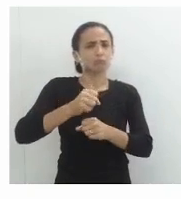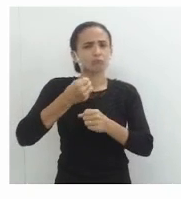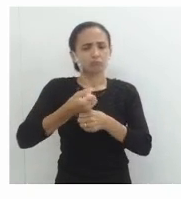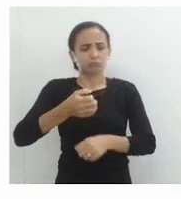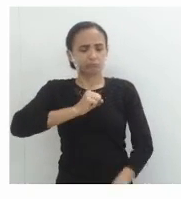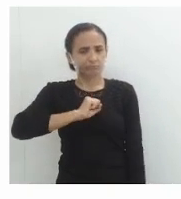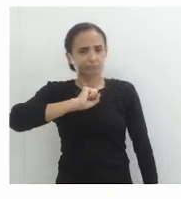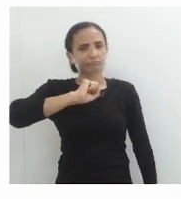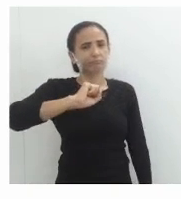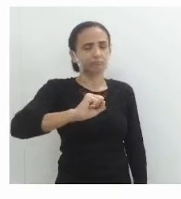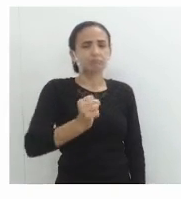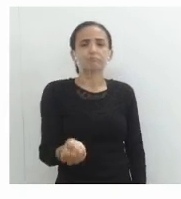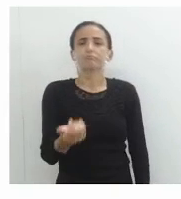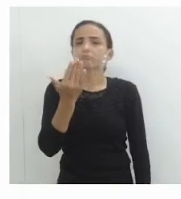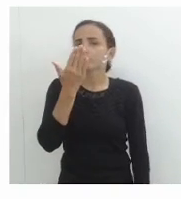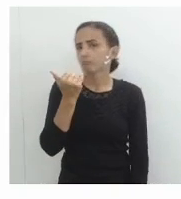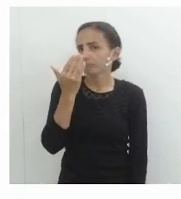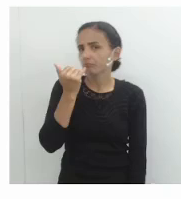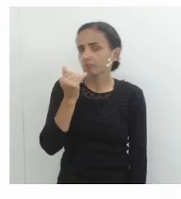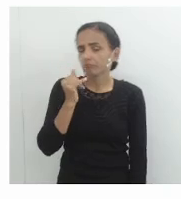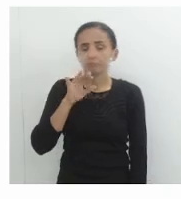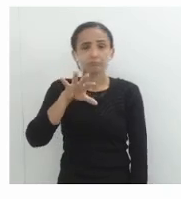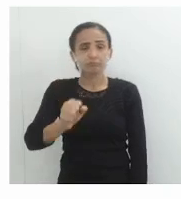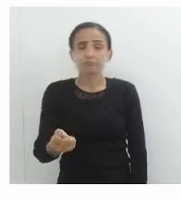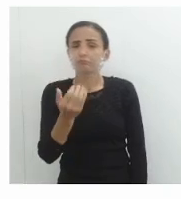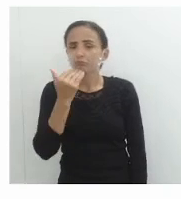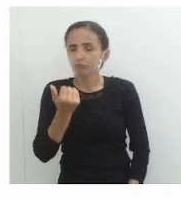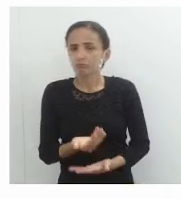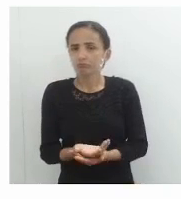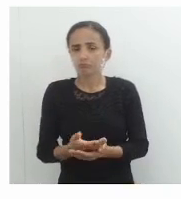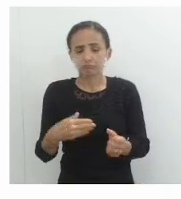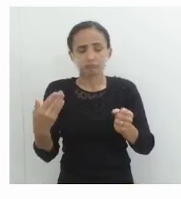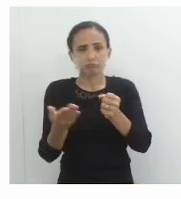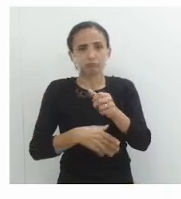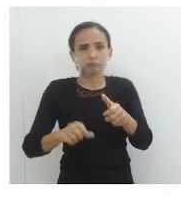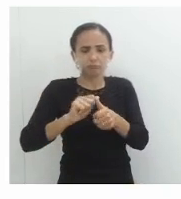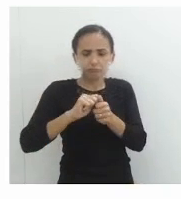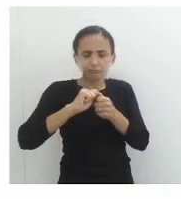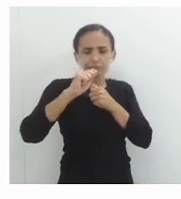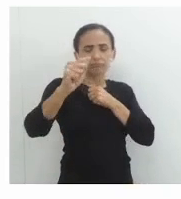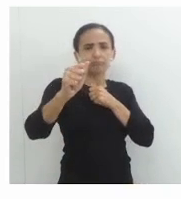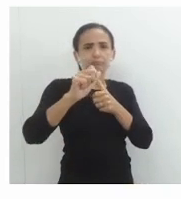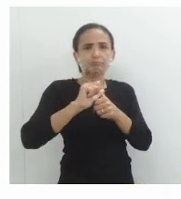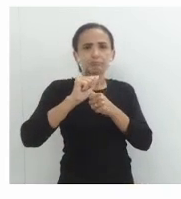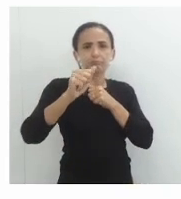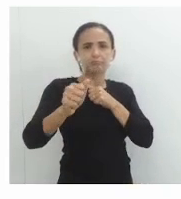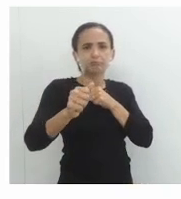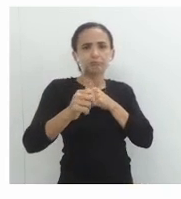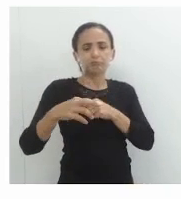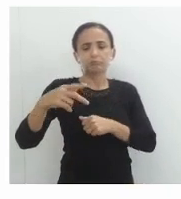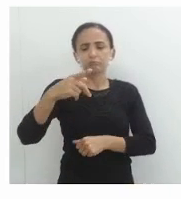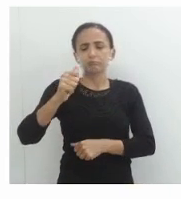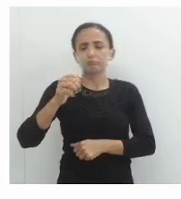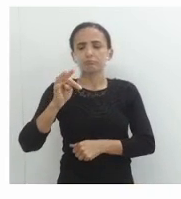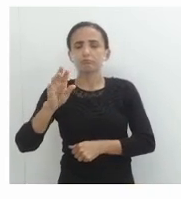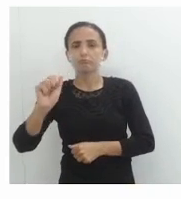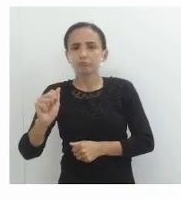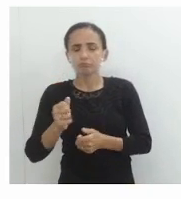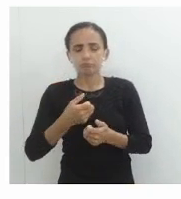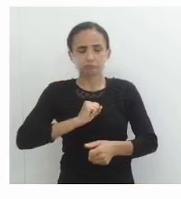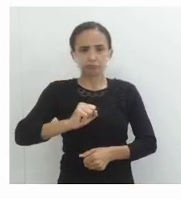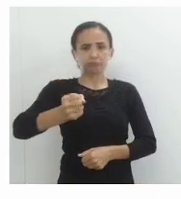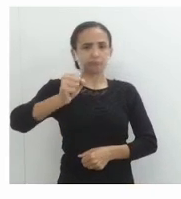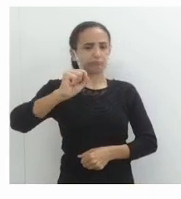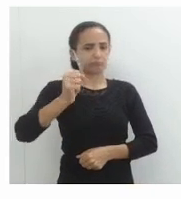defesa. Tinha função, eram basicamente flechas e facas, que eles utilizavam para caçar e se defender,